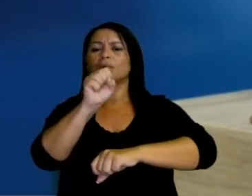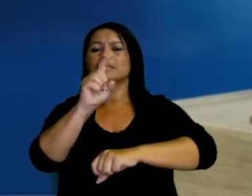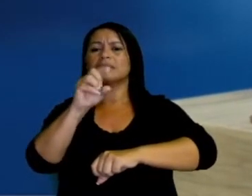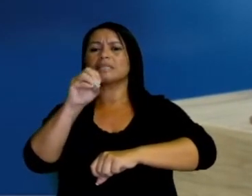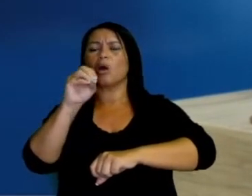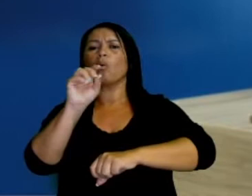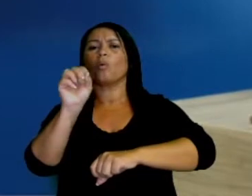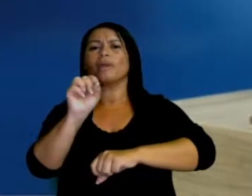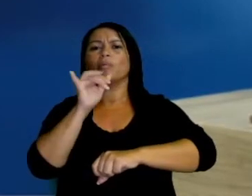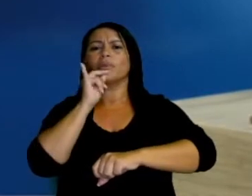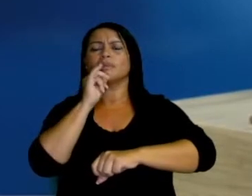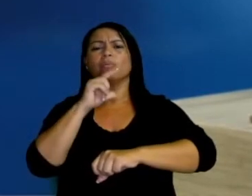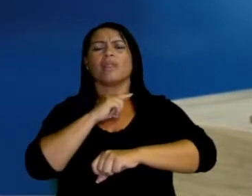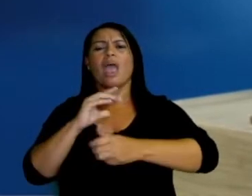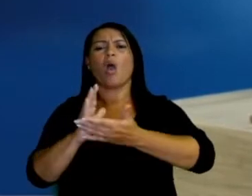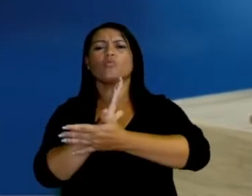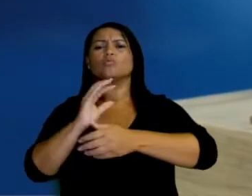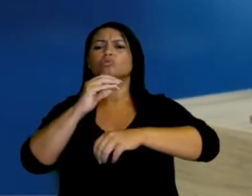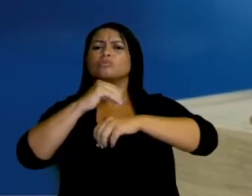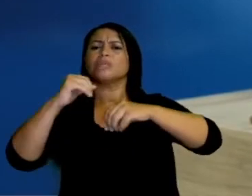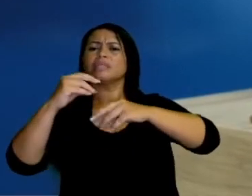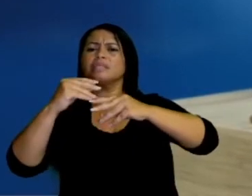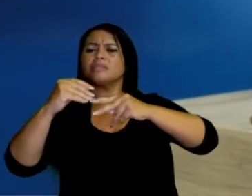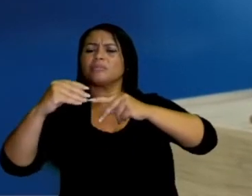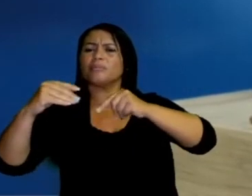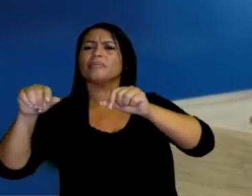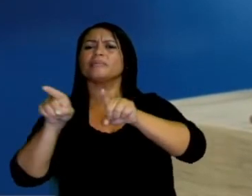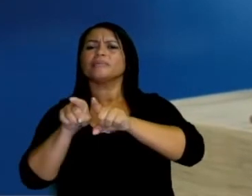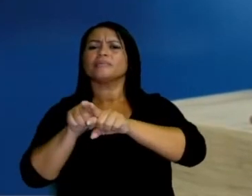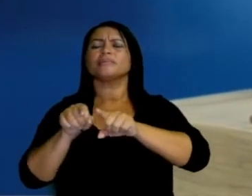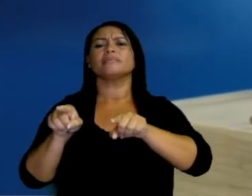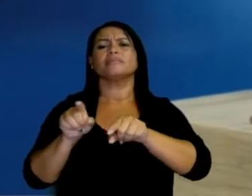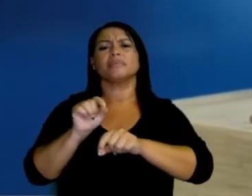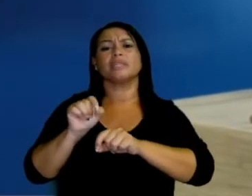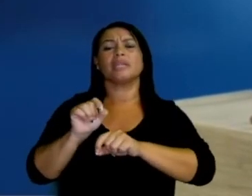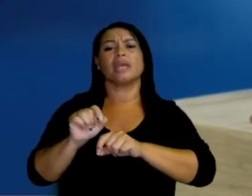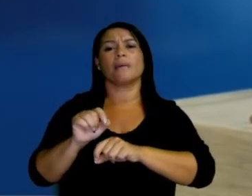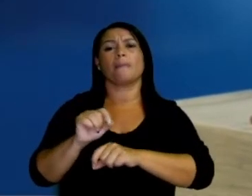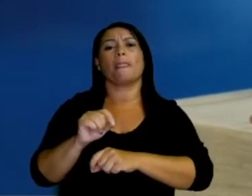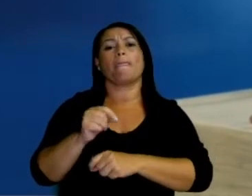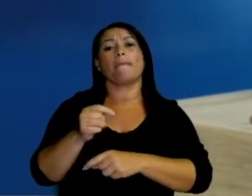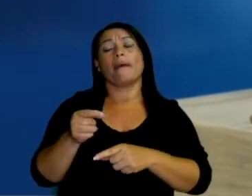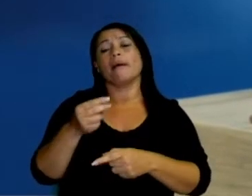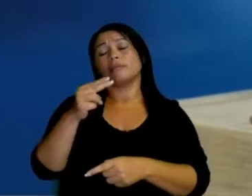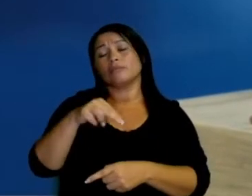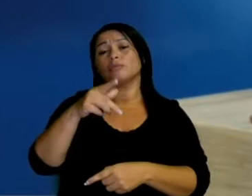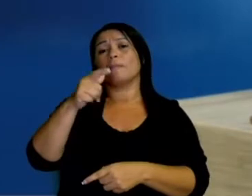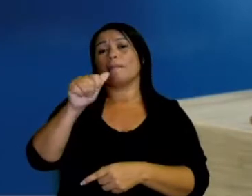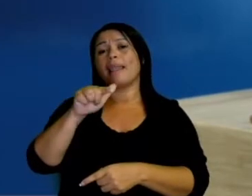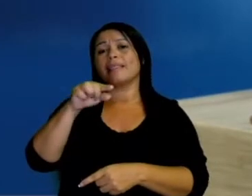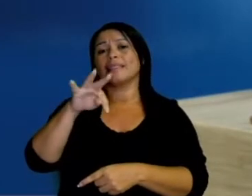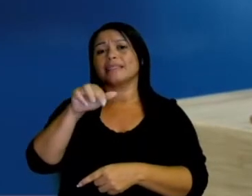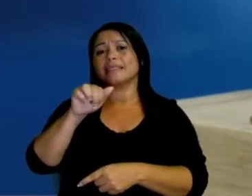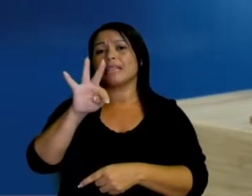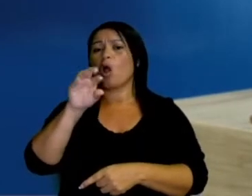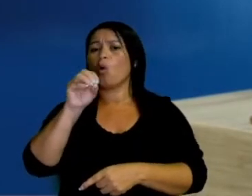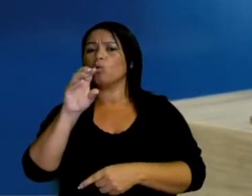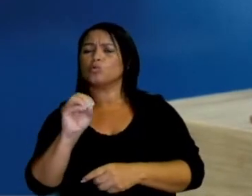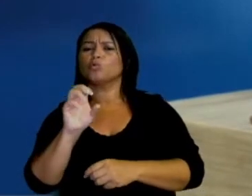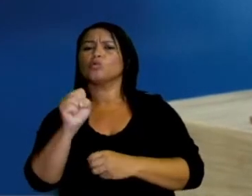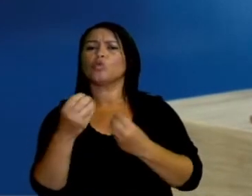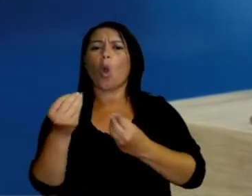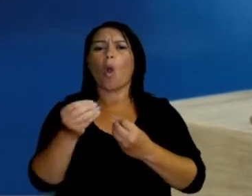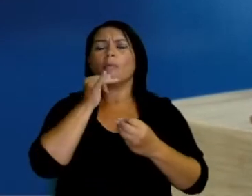né, o material ali que está fragmentado dos planaltos, né, ou das montanhas, se for o caso, e esse material vai ser carreado,